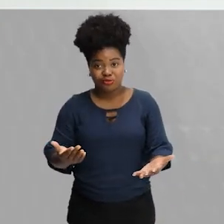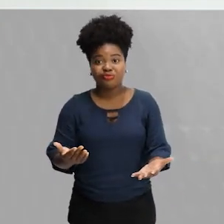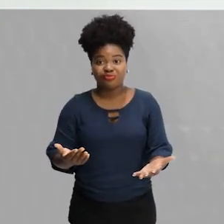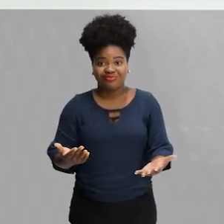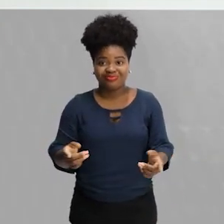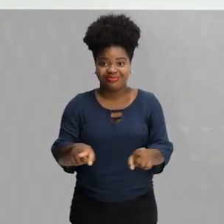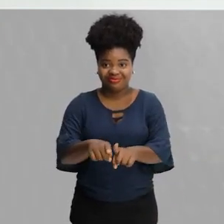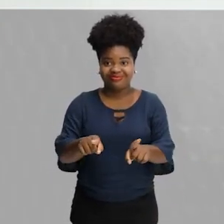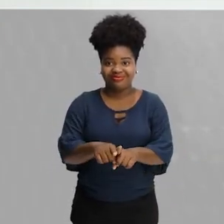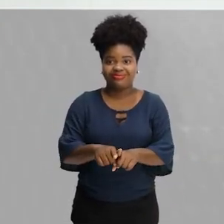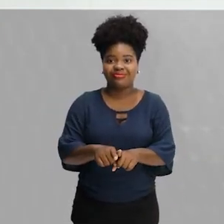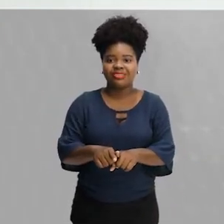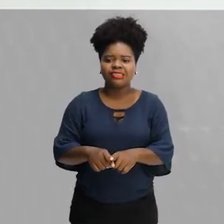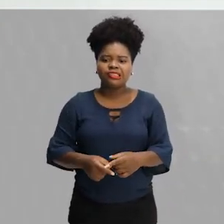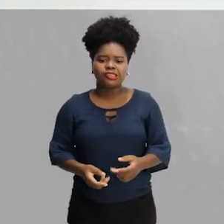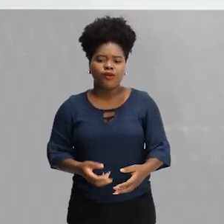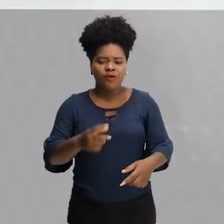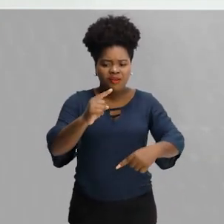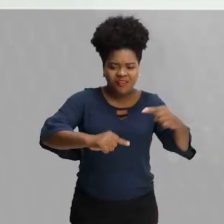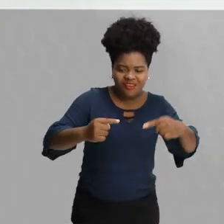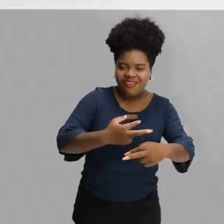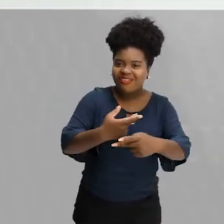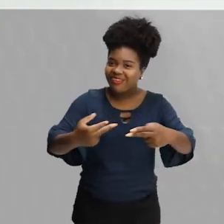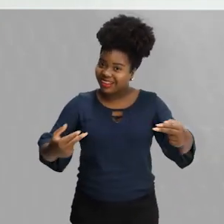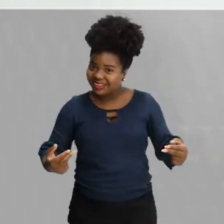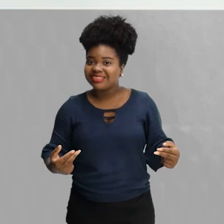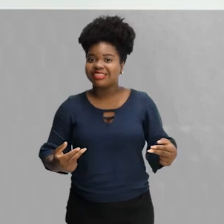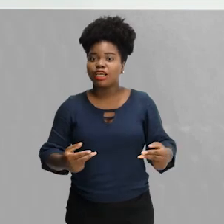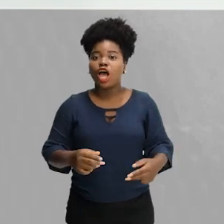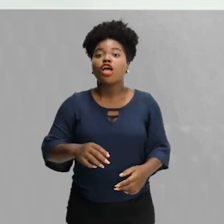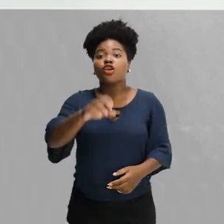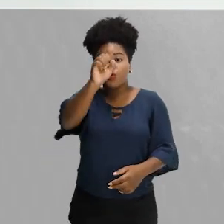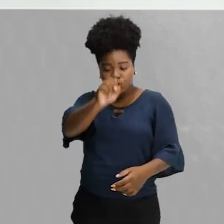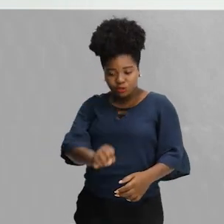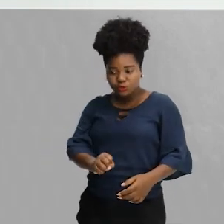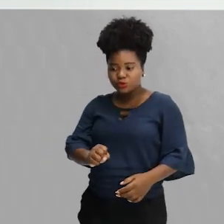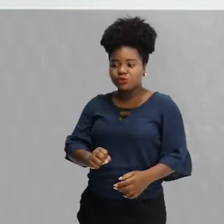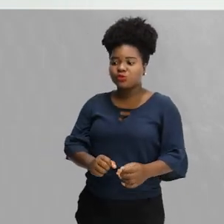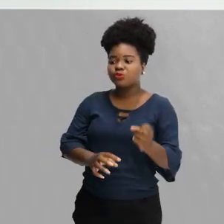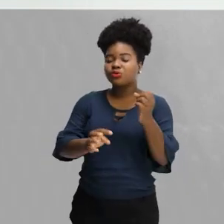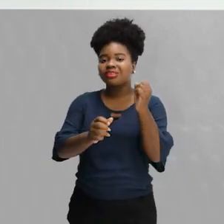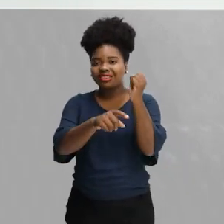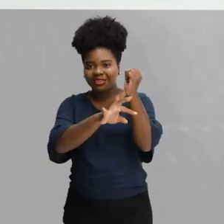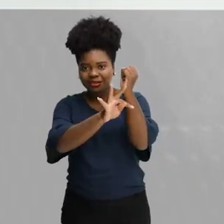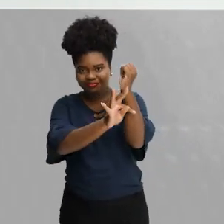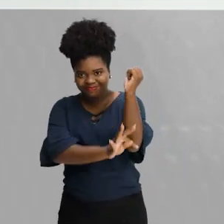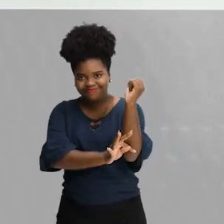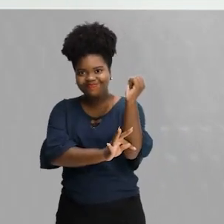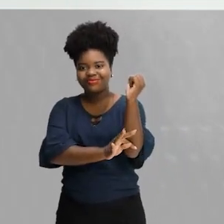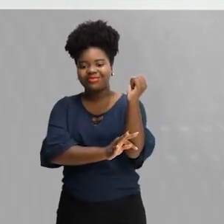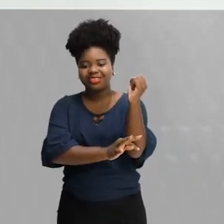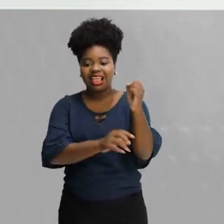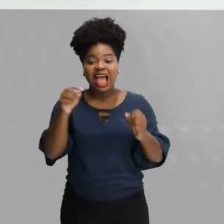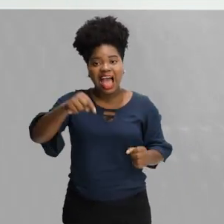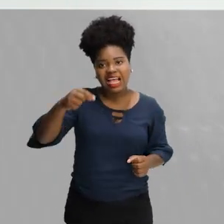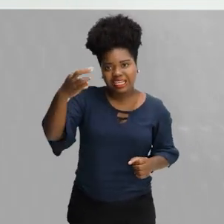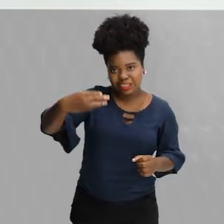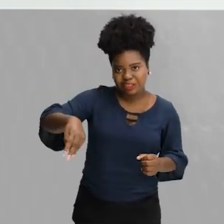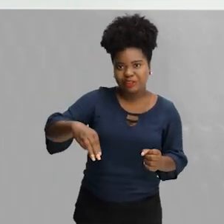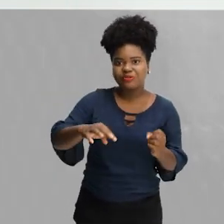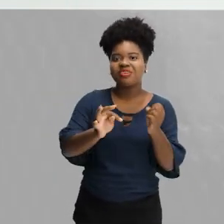gravação. Então, olha que variável, hein? Enquanto o sul do Brasil tem baixas temperaturas, nós aqui no Maranhão estamos